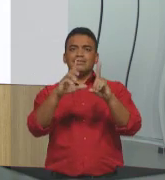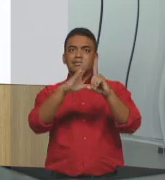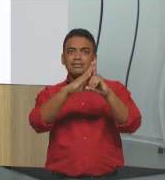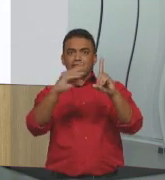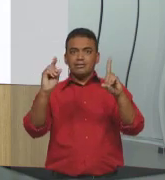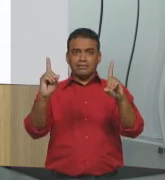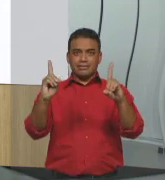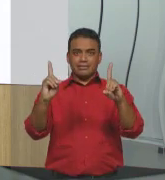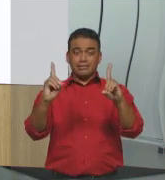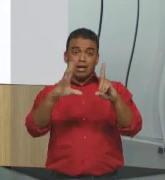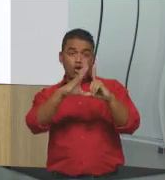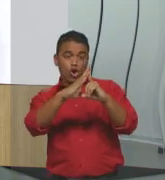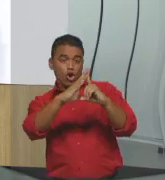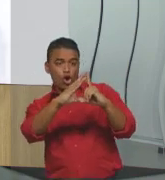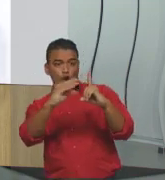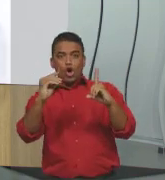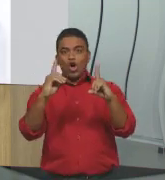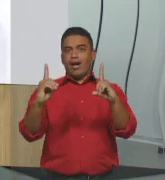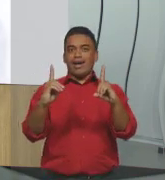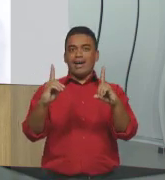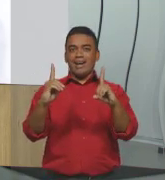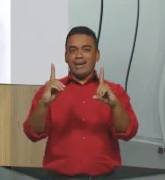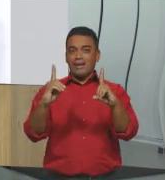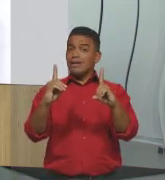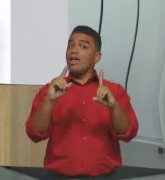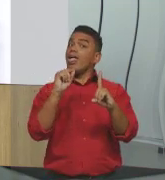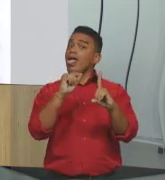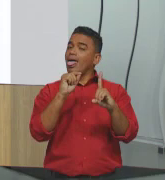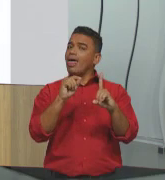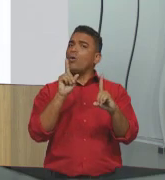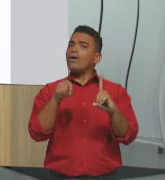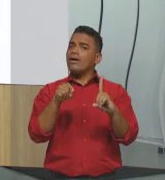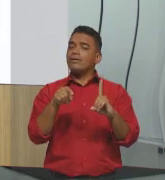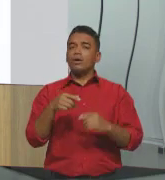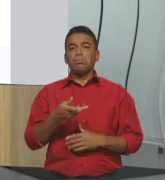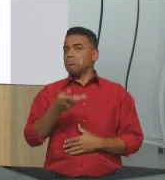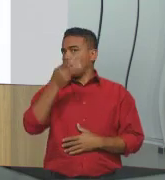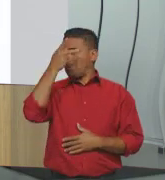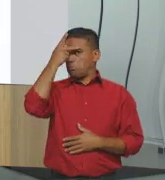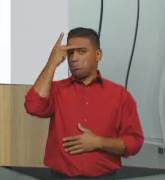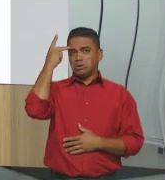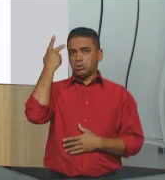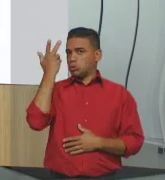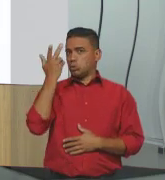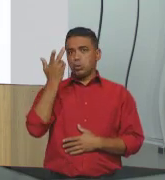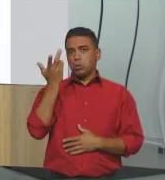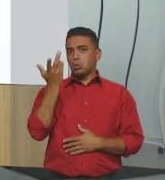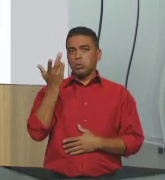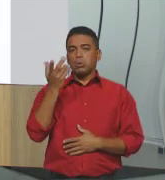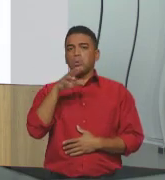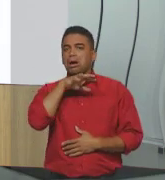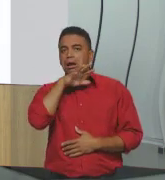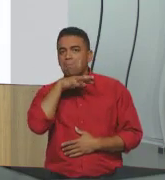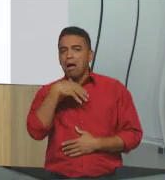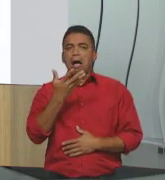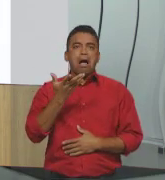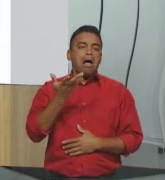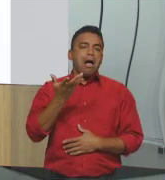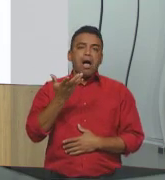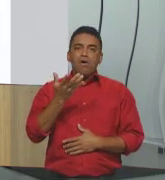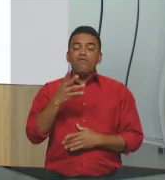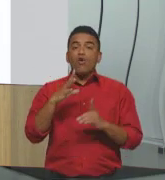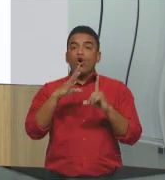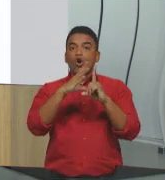sobre clonagem, eu estou falando que eu pegar um indivíduo e vou o quê? Fazer uma cópia